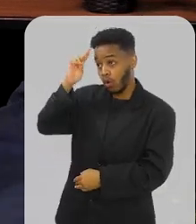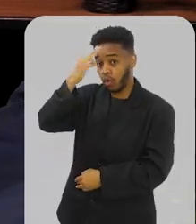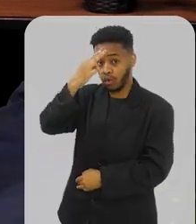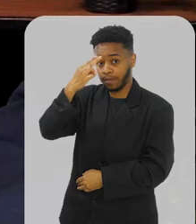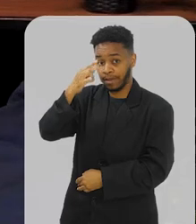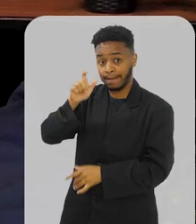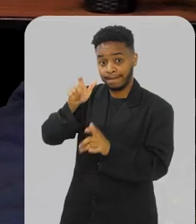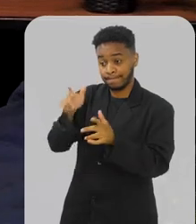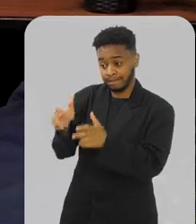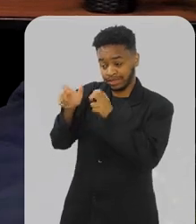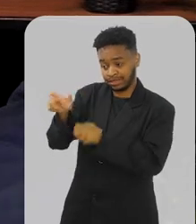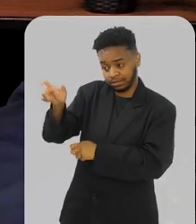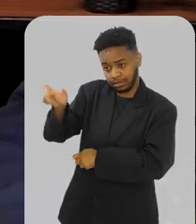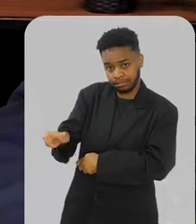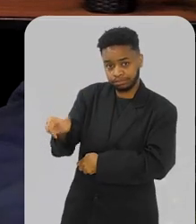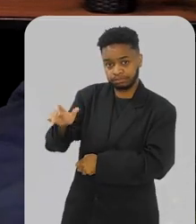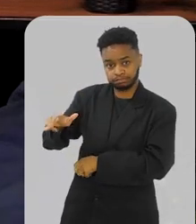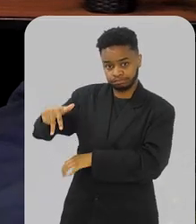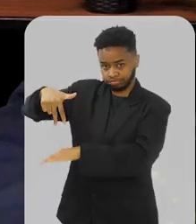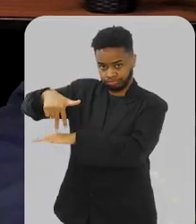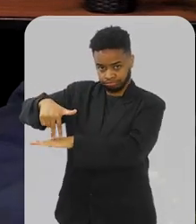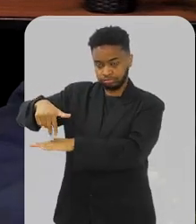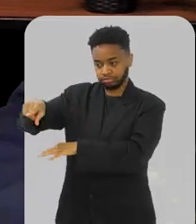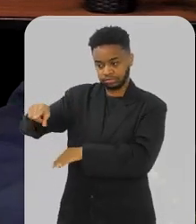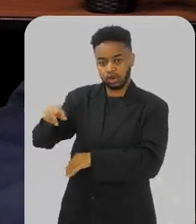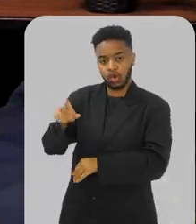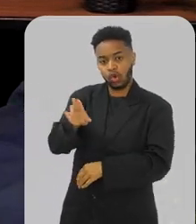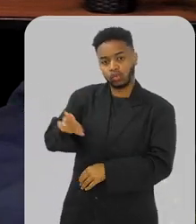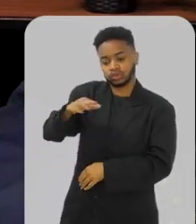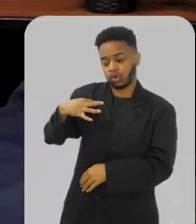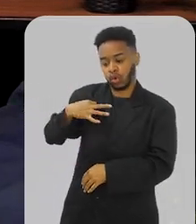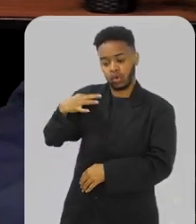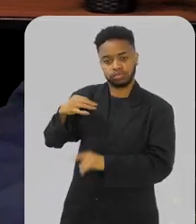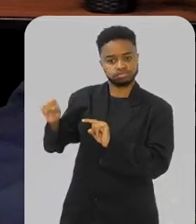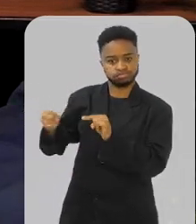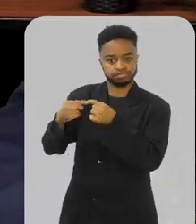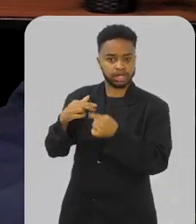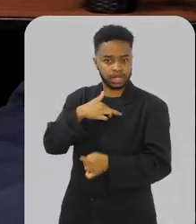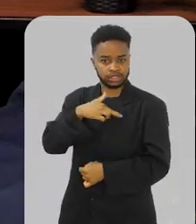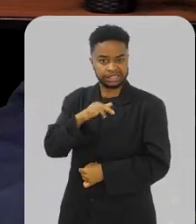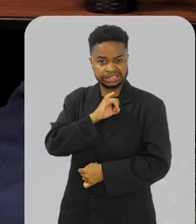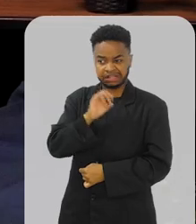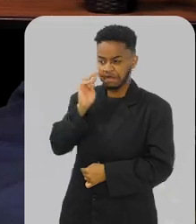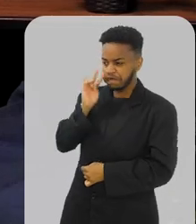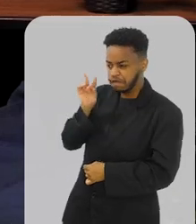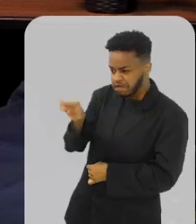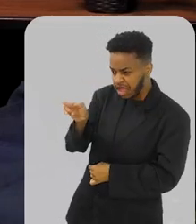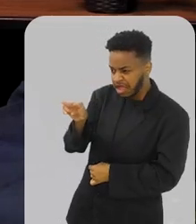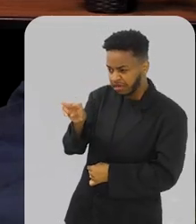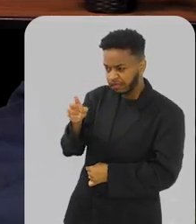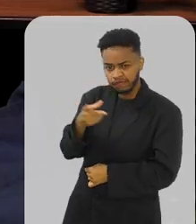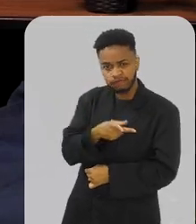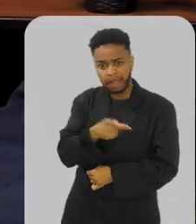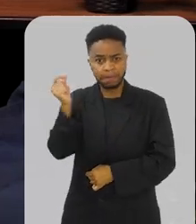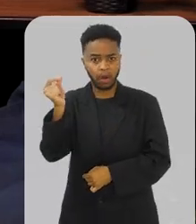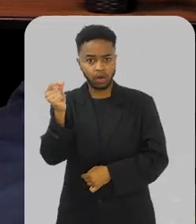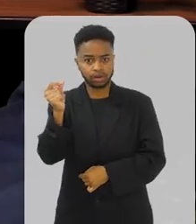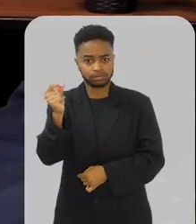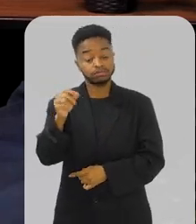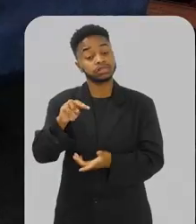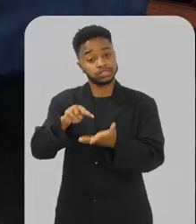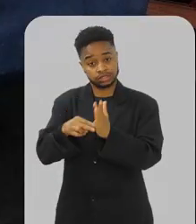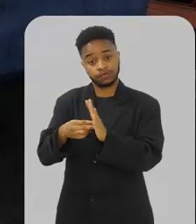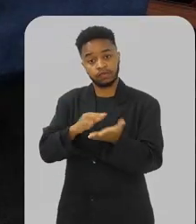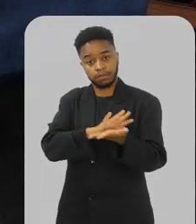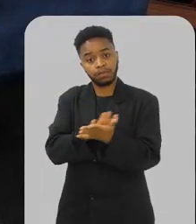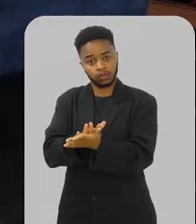pessoa vestida de religioso, não importa religioso, e olhar para você e ir embora, isso é